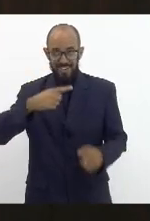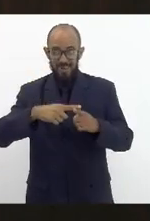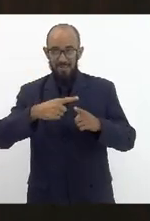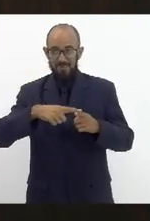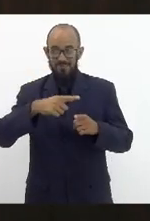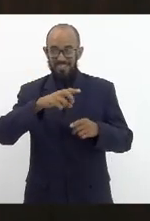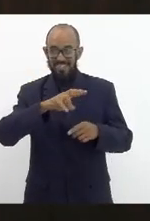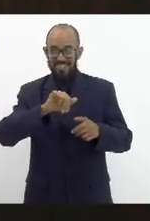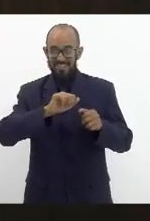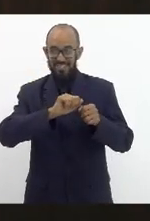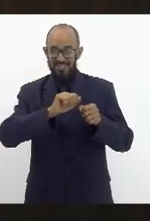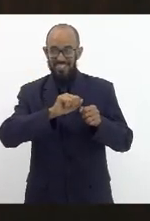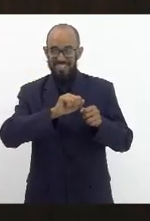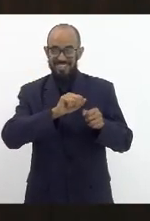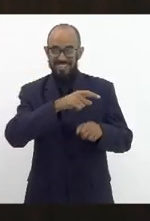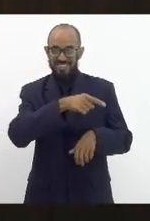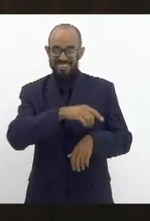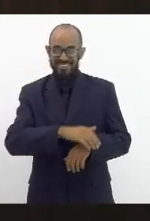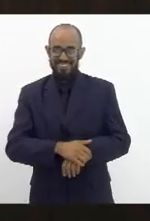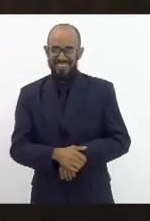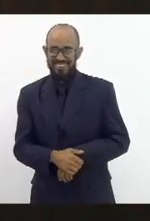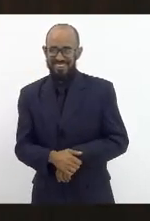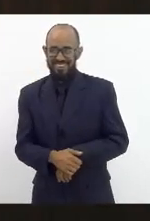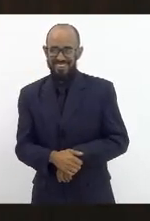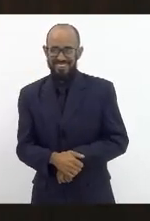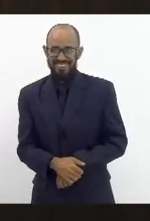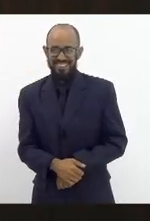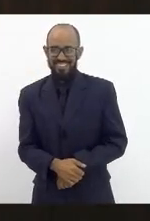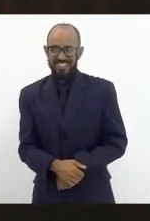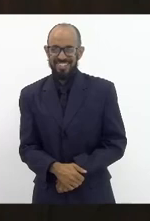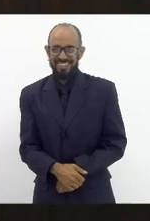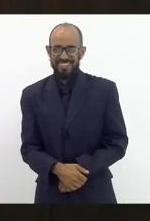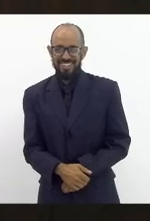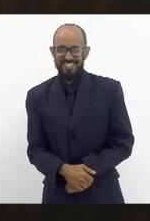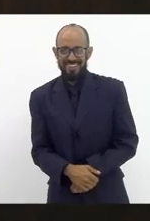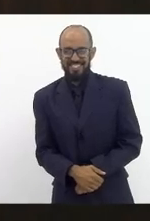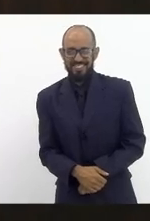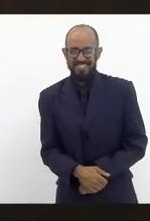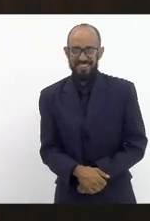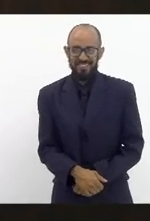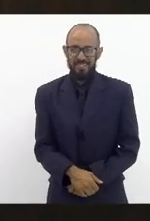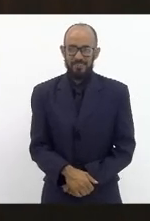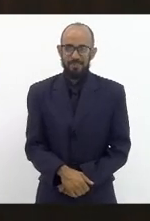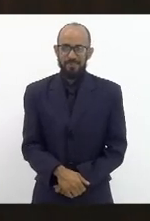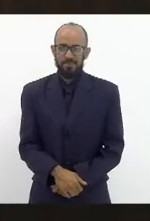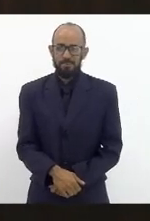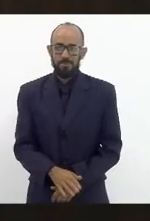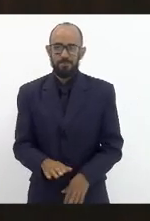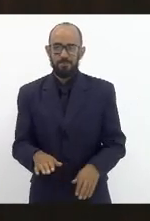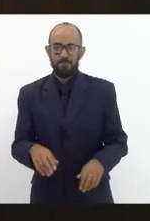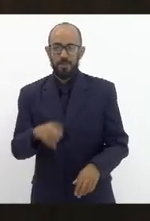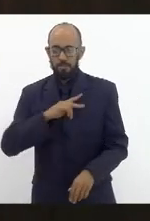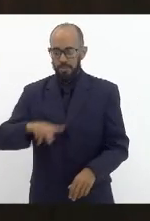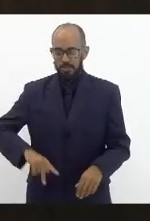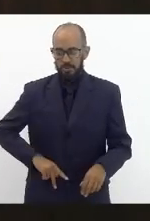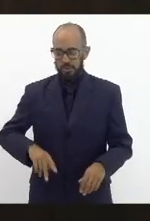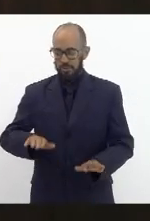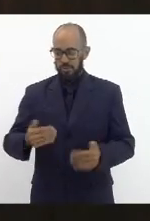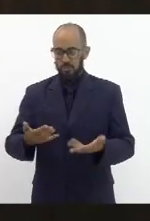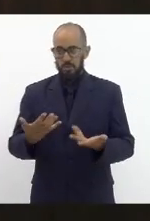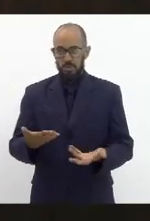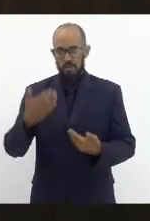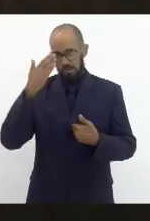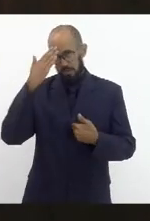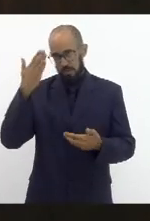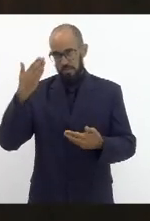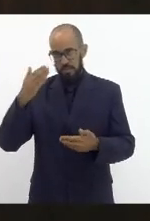Isso aí já está certo. Isso aí... Vai lá, Rodrigão. Presidente, quero agradecer a